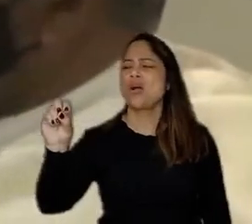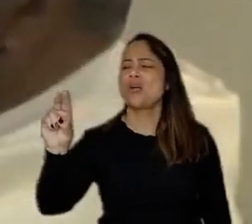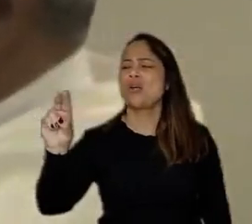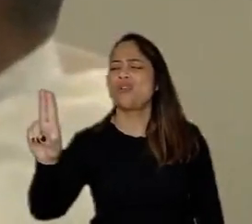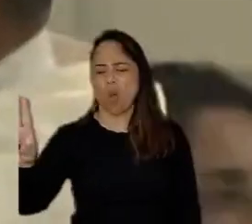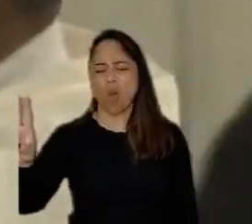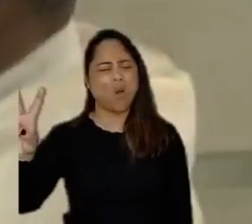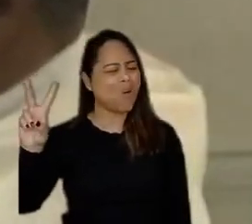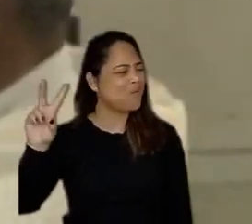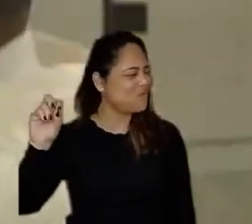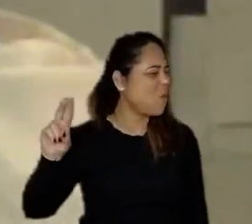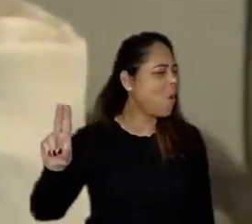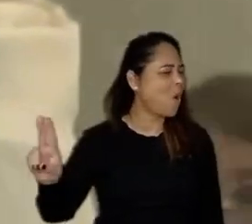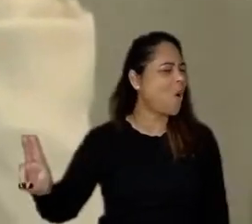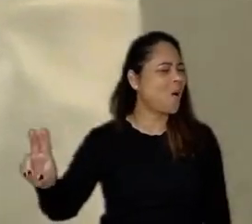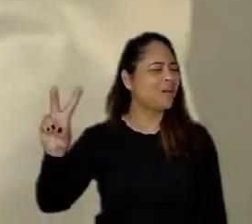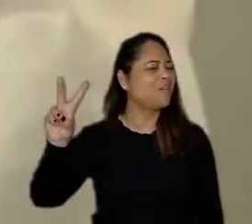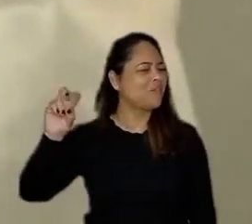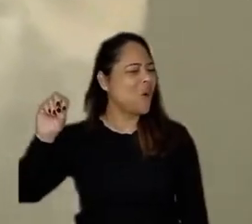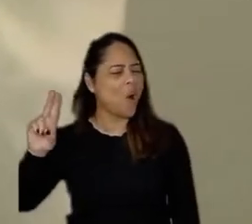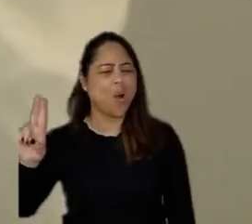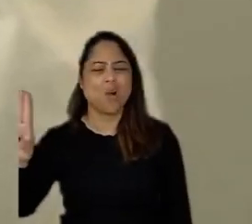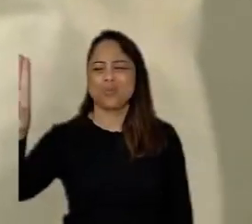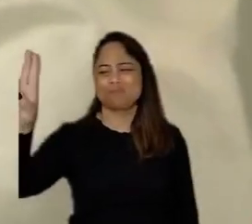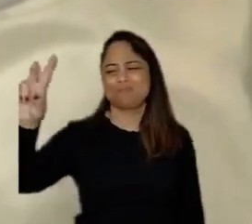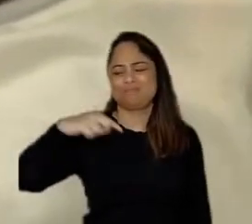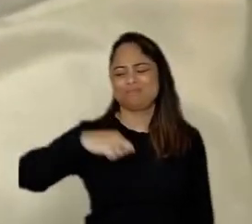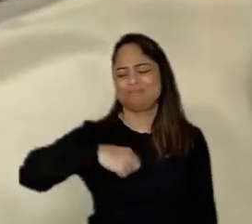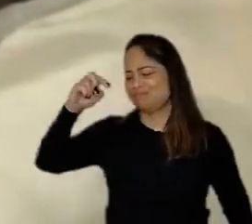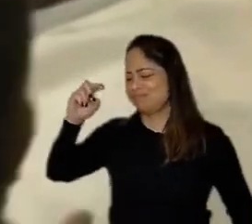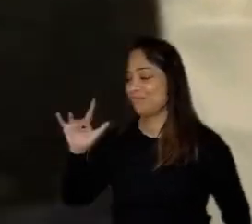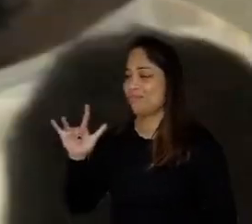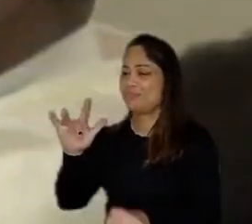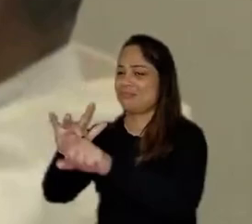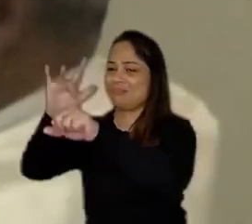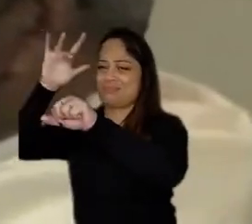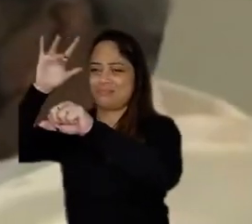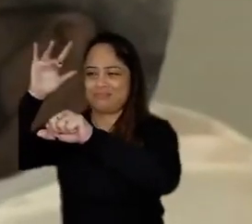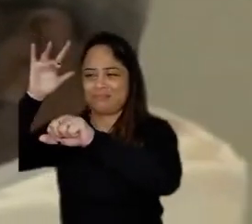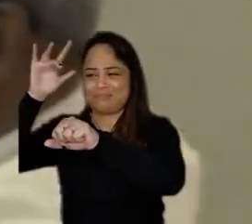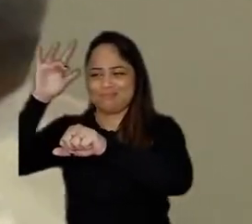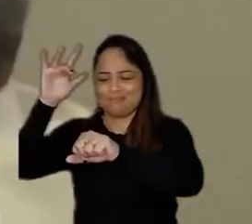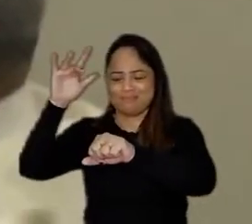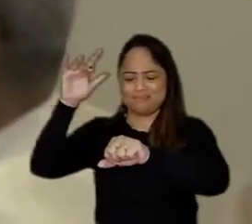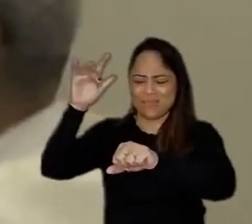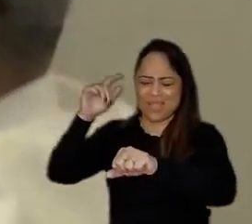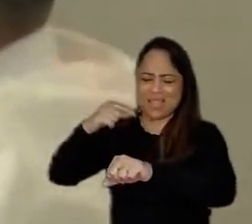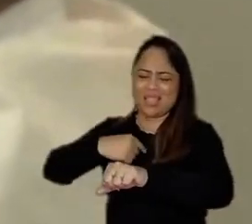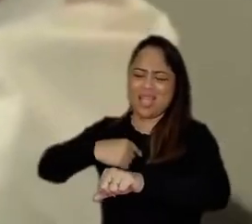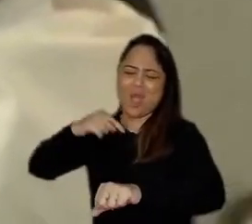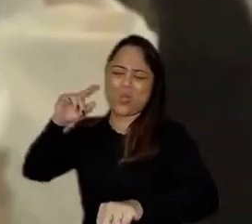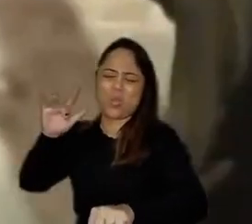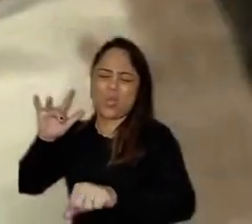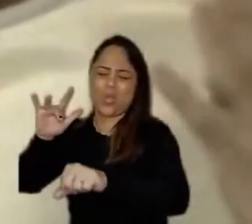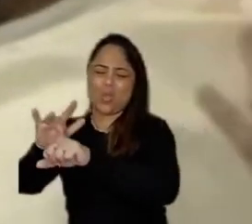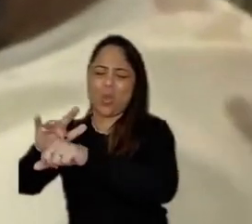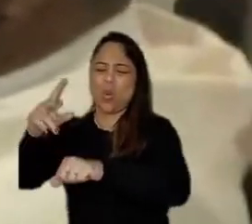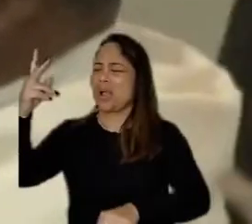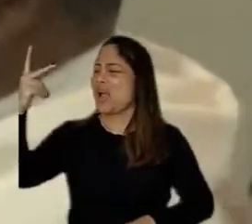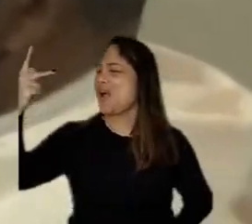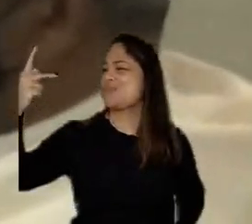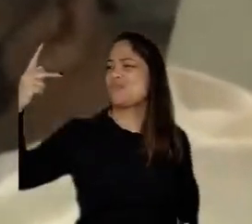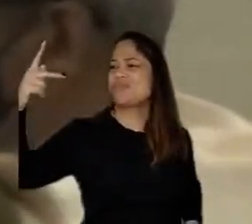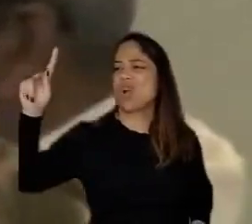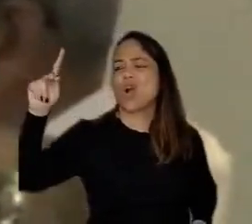serei curada. Se eu tocar, estenda os seus braços, vamos cantar junto. orla